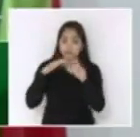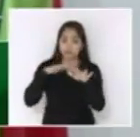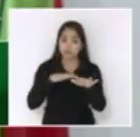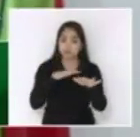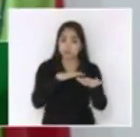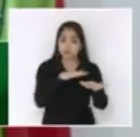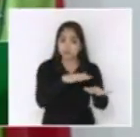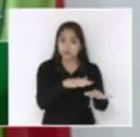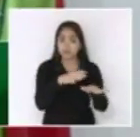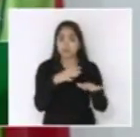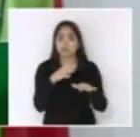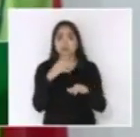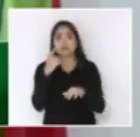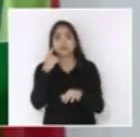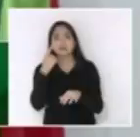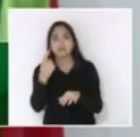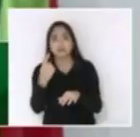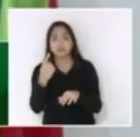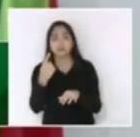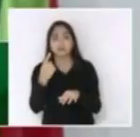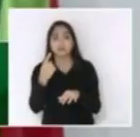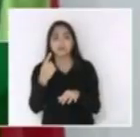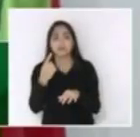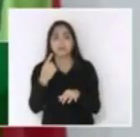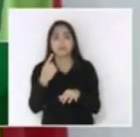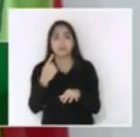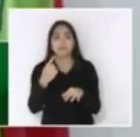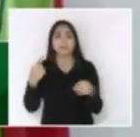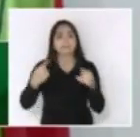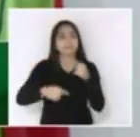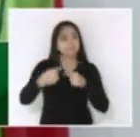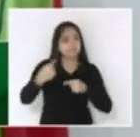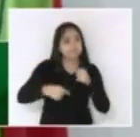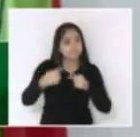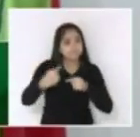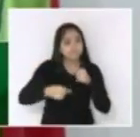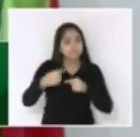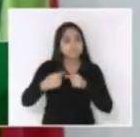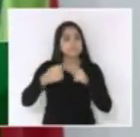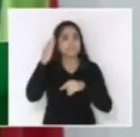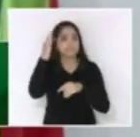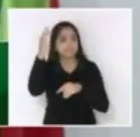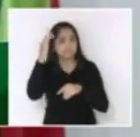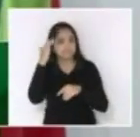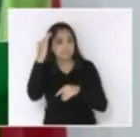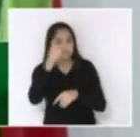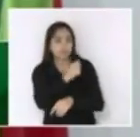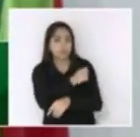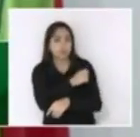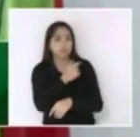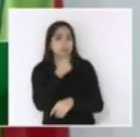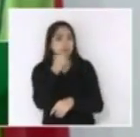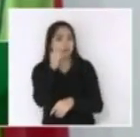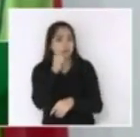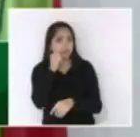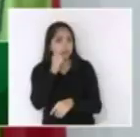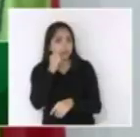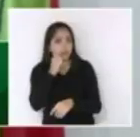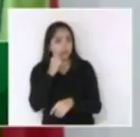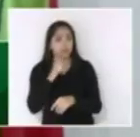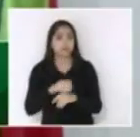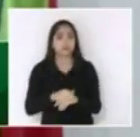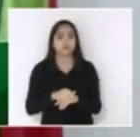o que prevê o cerceamento do debate e do incentivo à reflexão de alunos e alunas, a censura